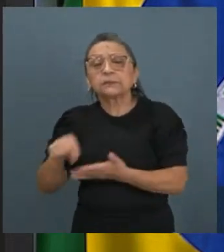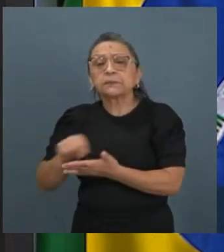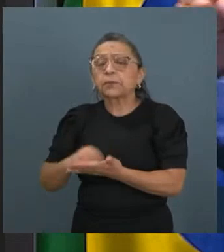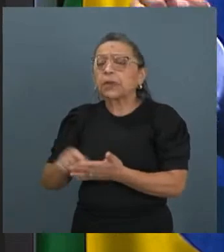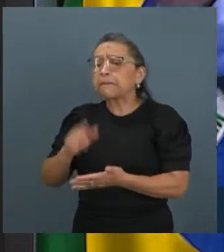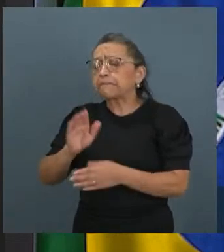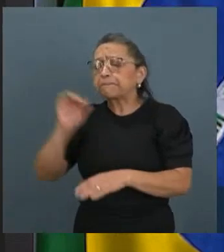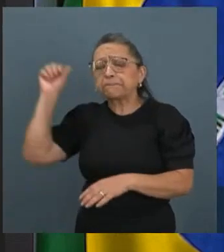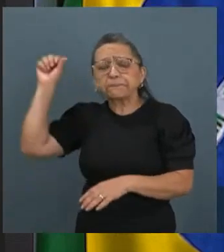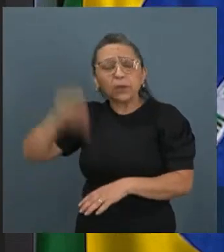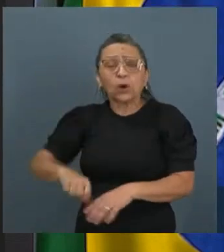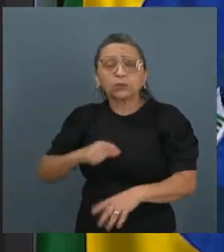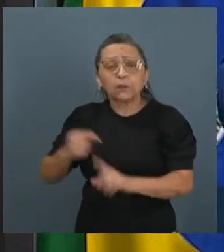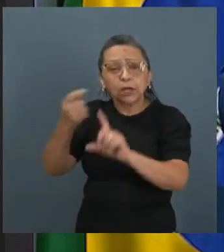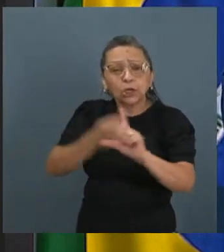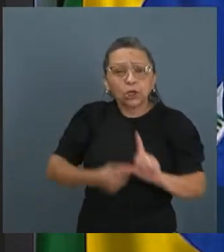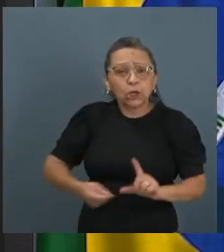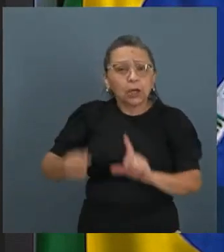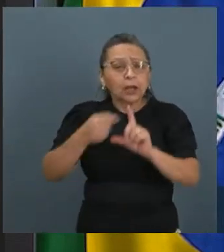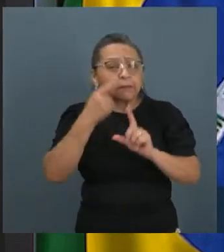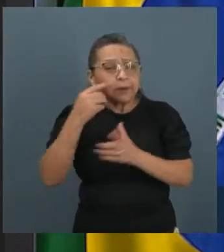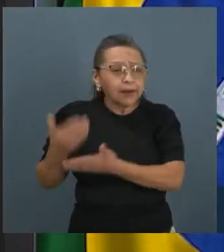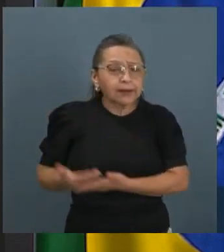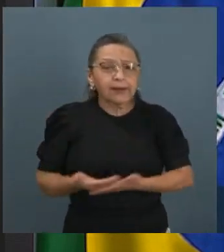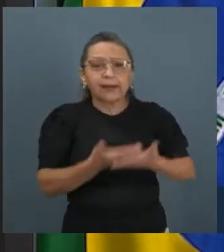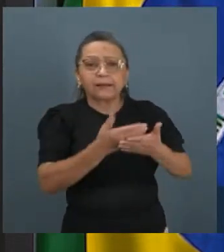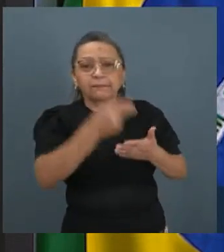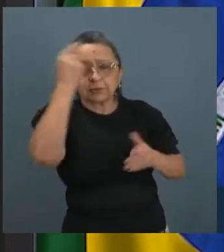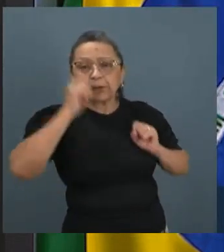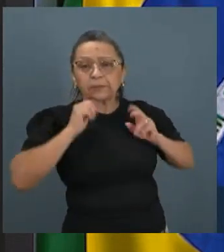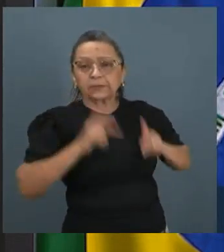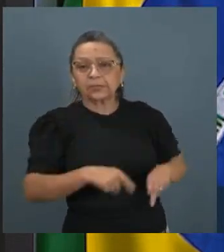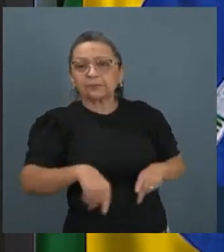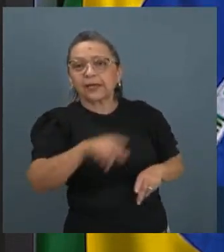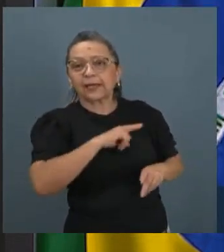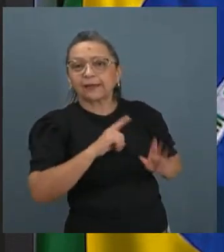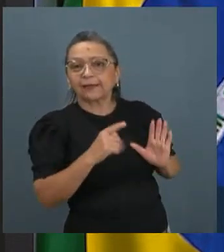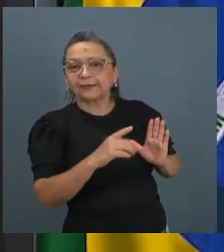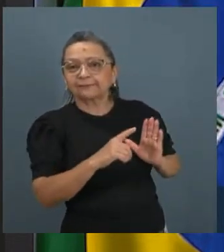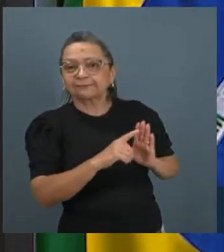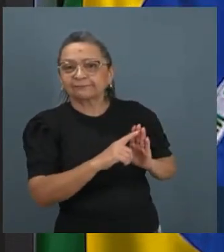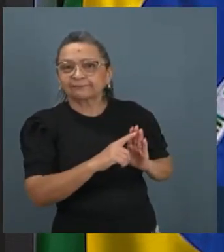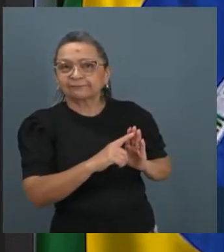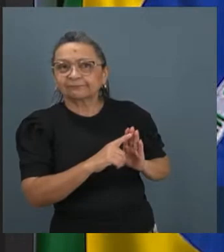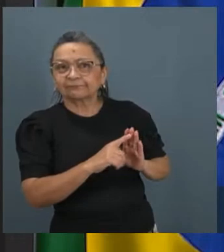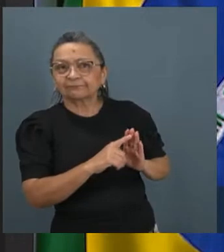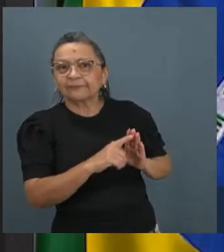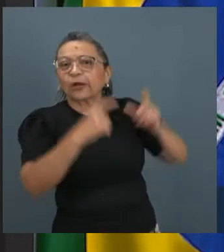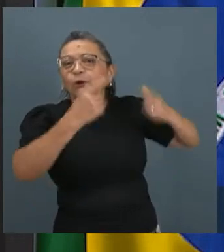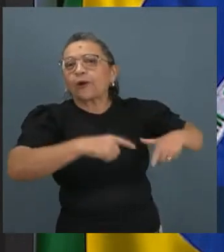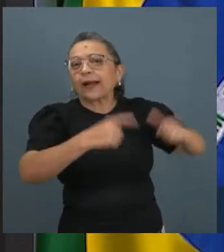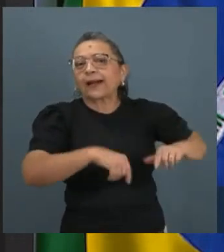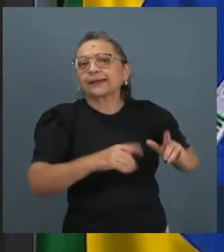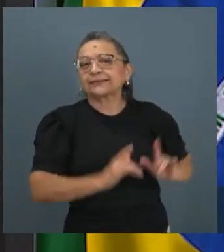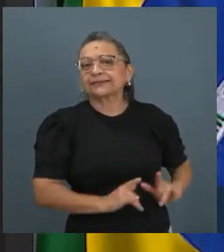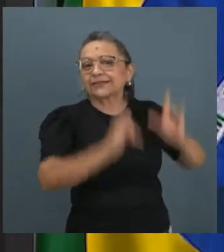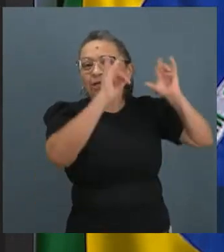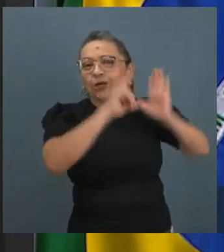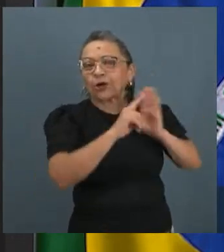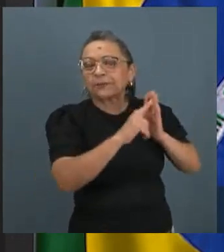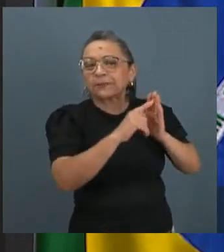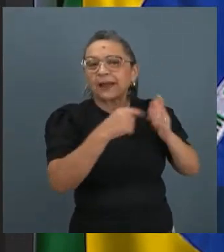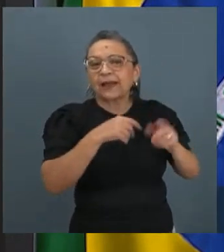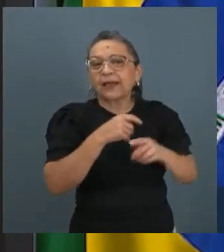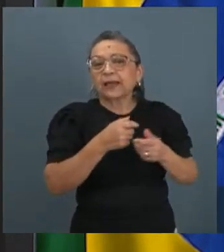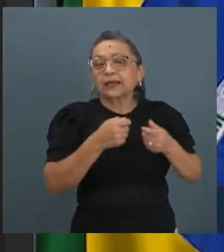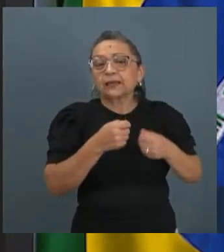destrutivo. Tem uma logística para levar aposentados para os seus estabelecimentos físicos, para tirar